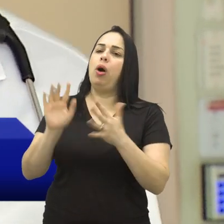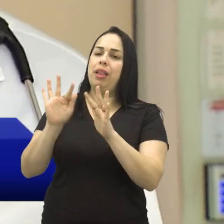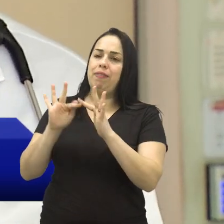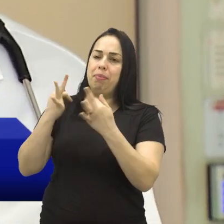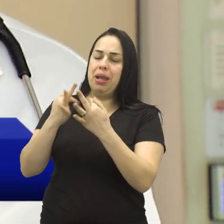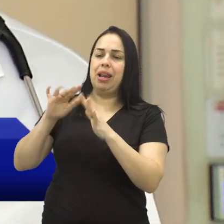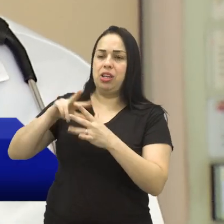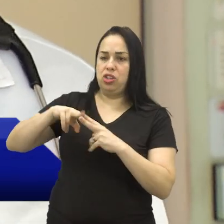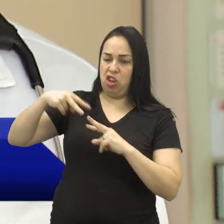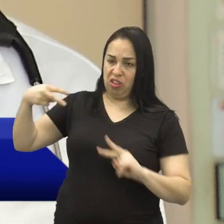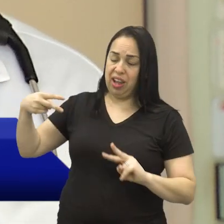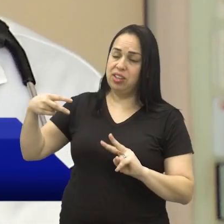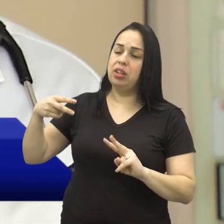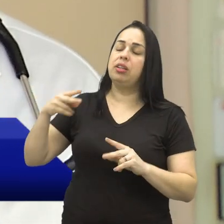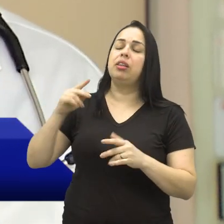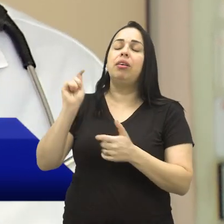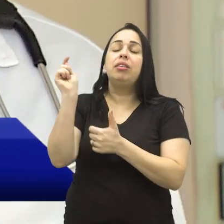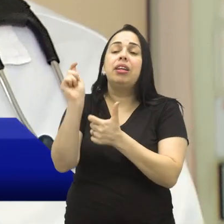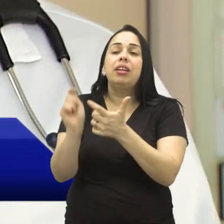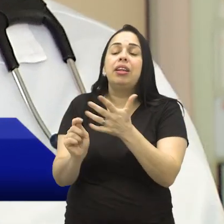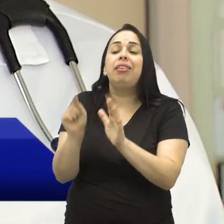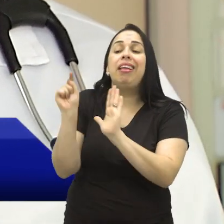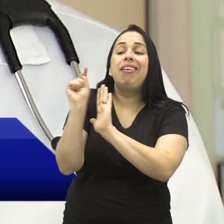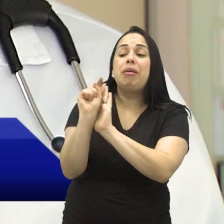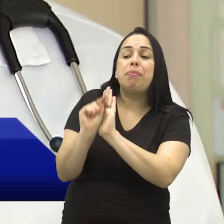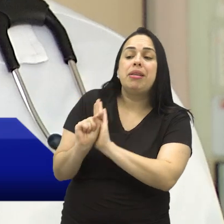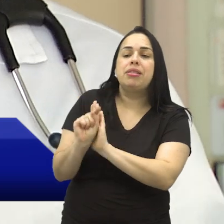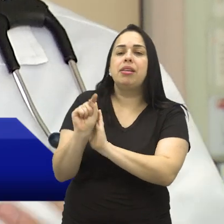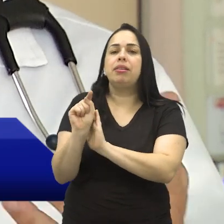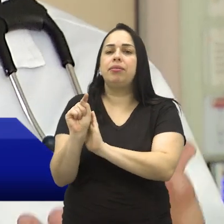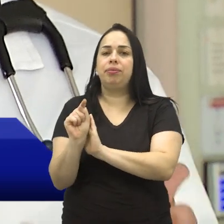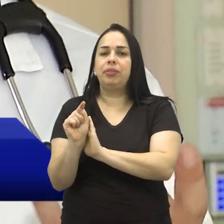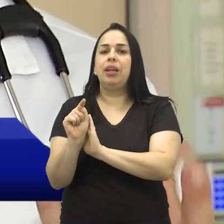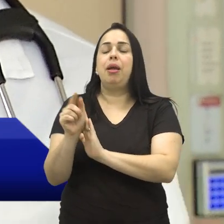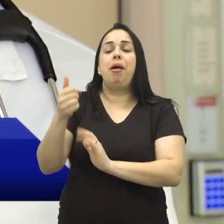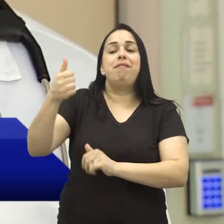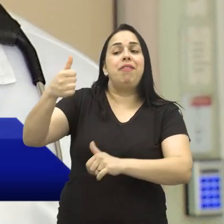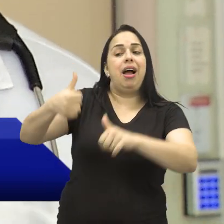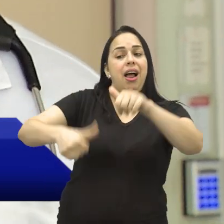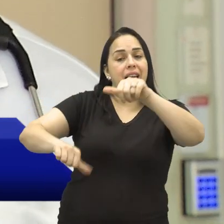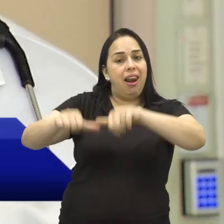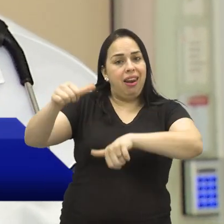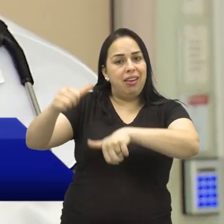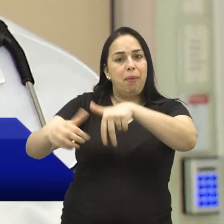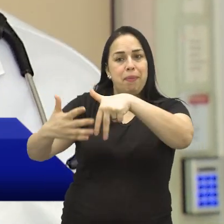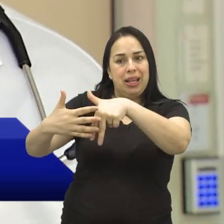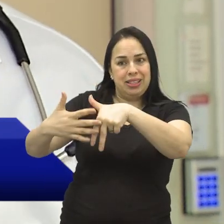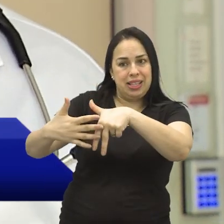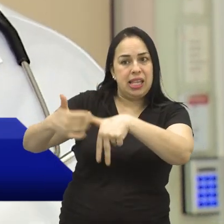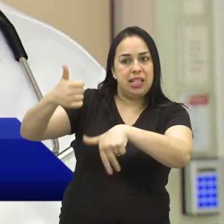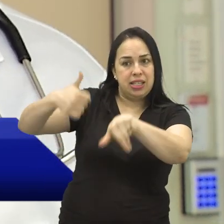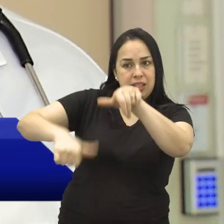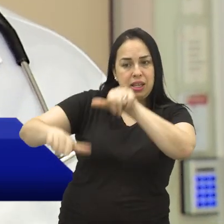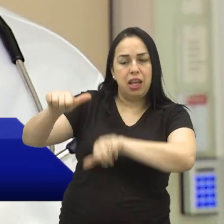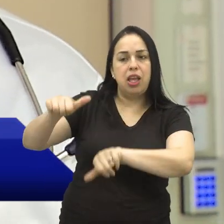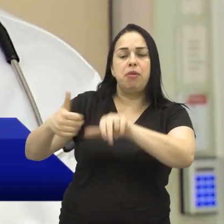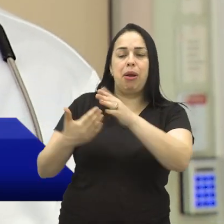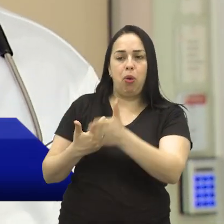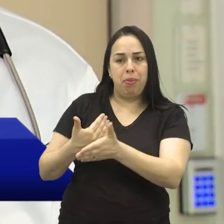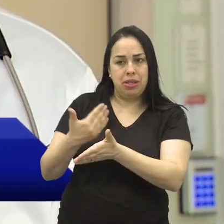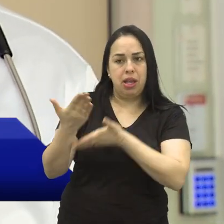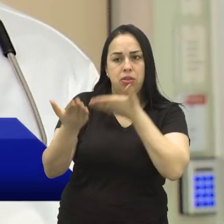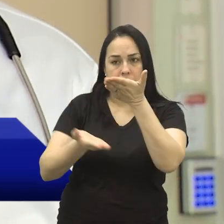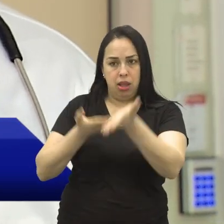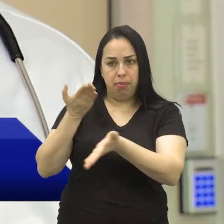familiar. Tudo isso confere uma série de riscos cardiovasculares e a gente avalia esse risco cardiovascular para a gente iniciar ou